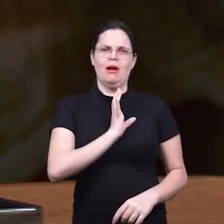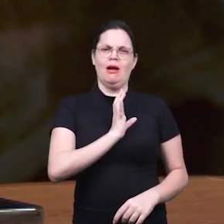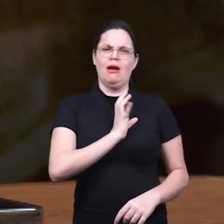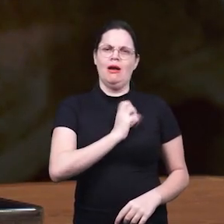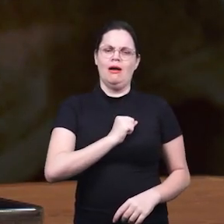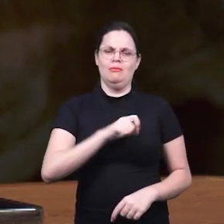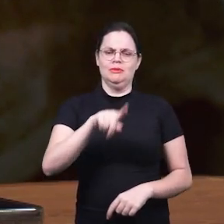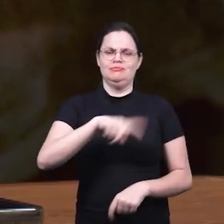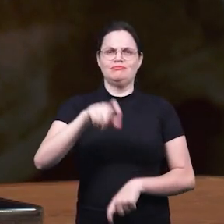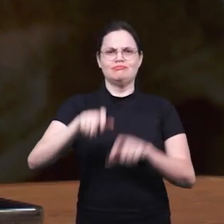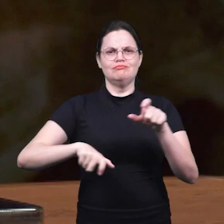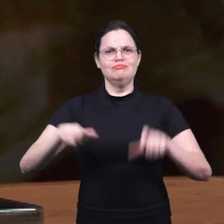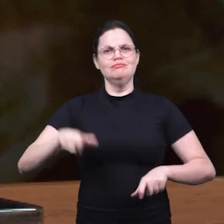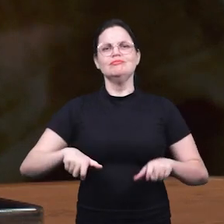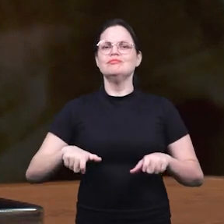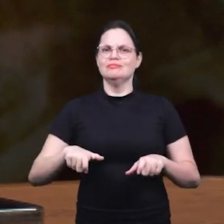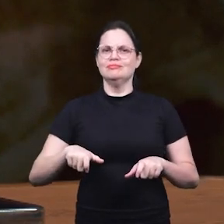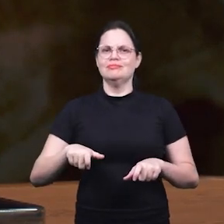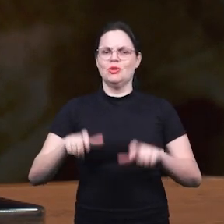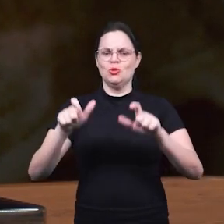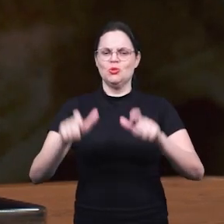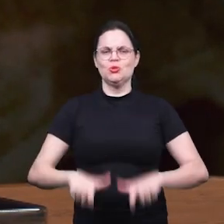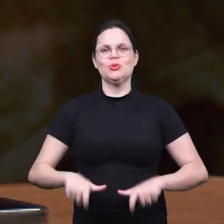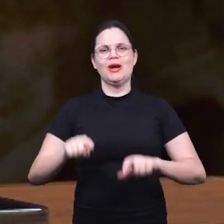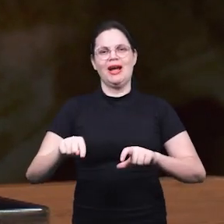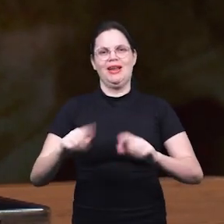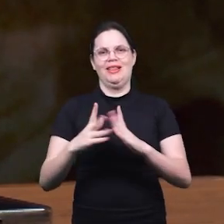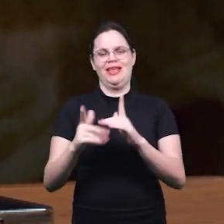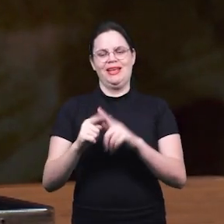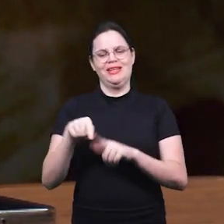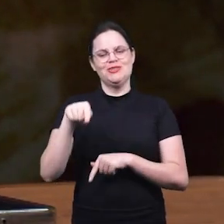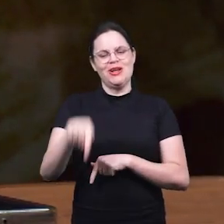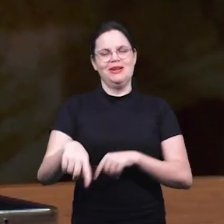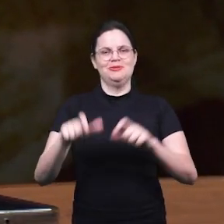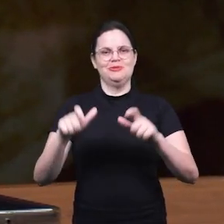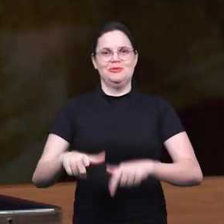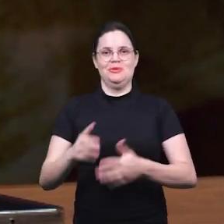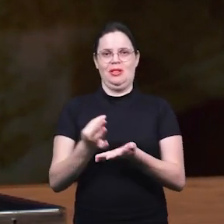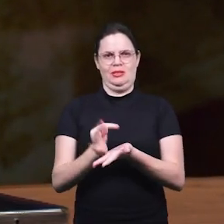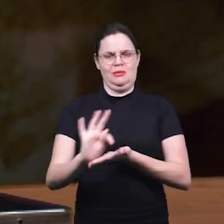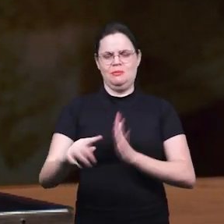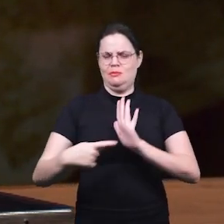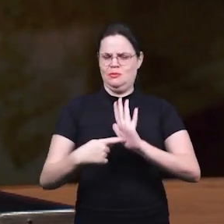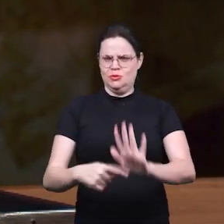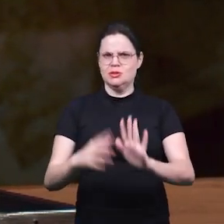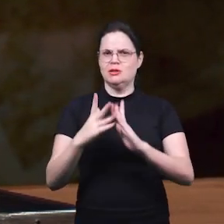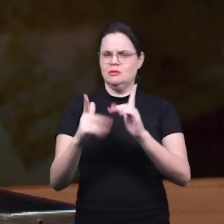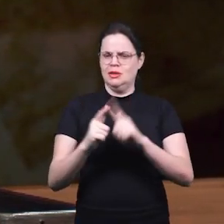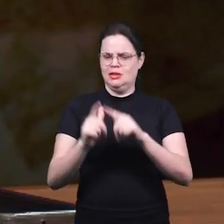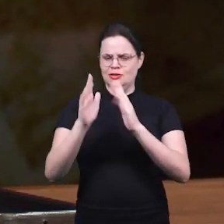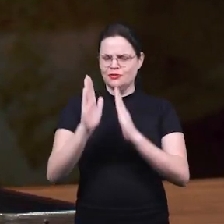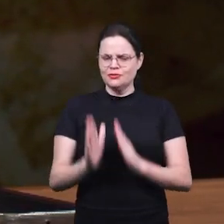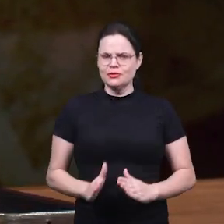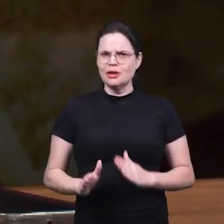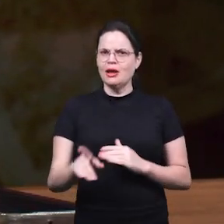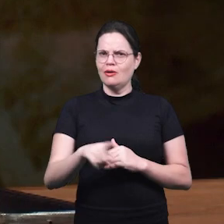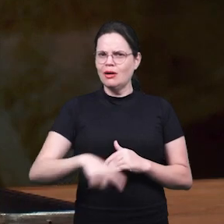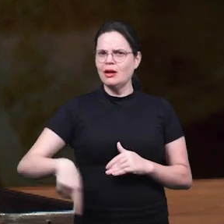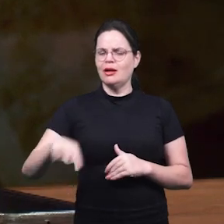pelos Tessalonicenses e falando de uma igreja muito fiel, muito de